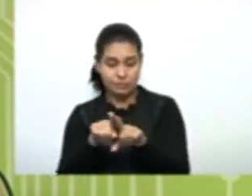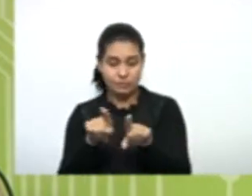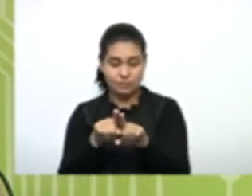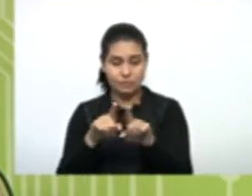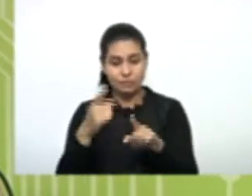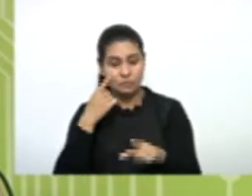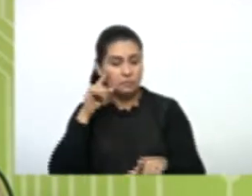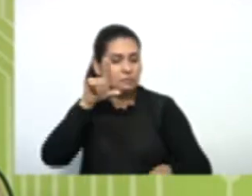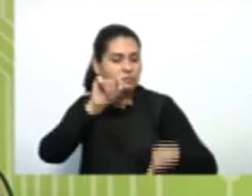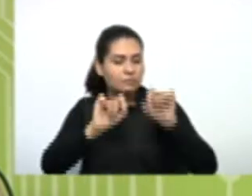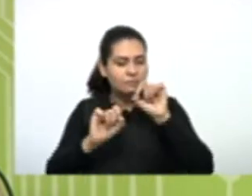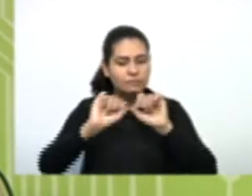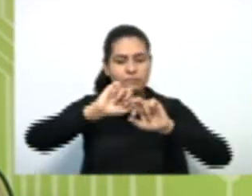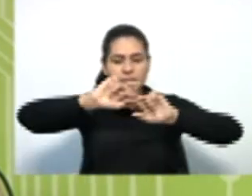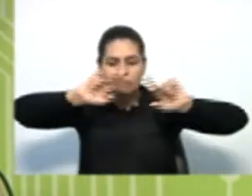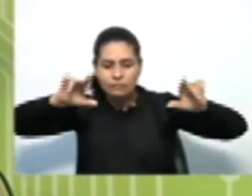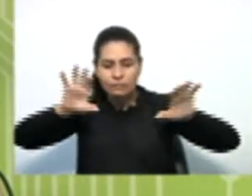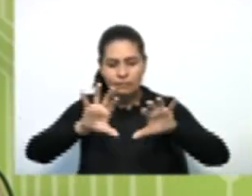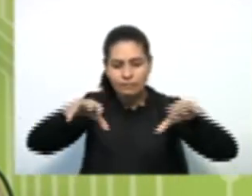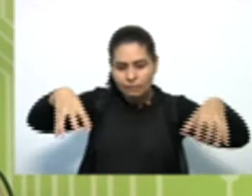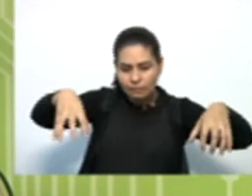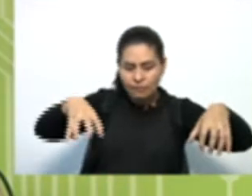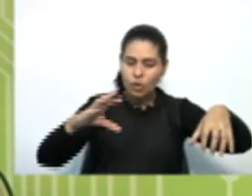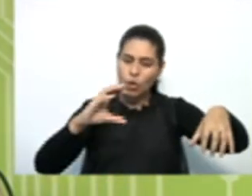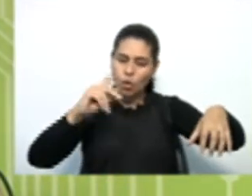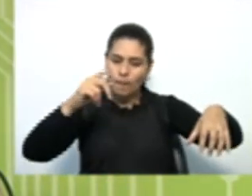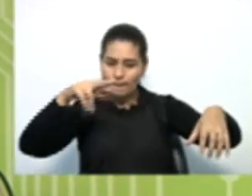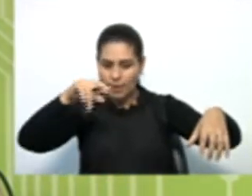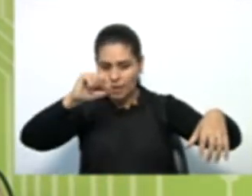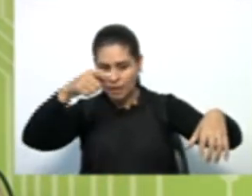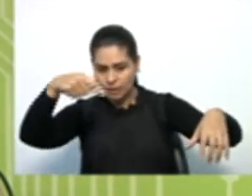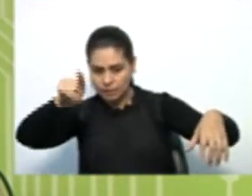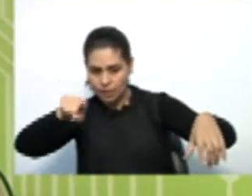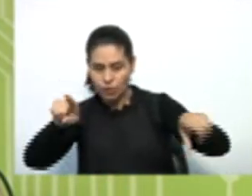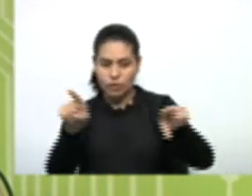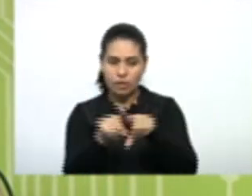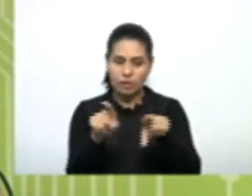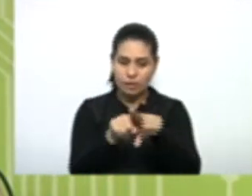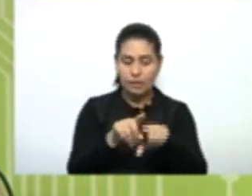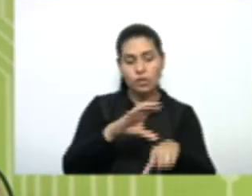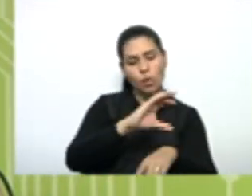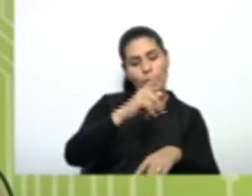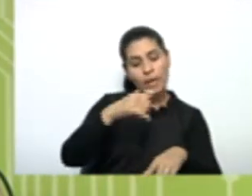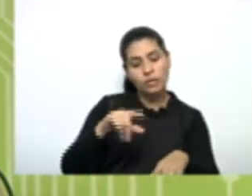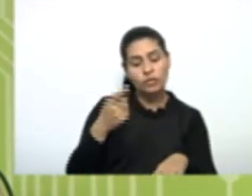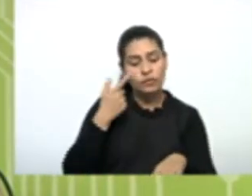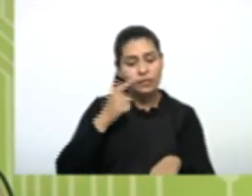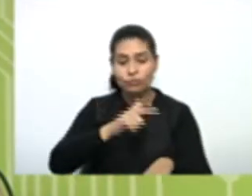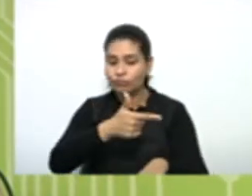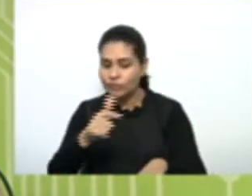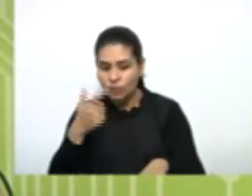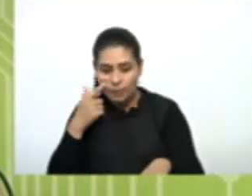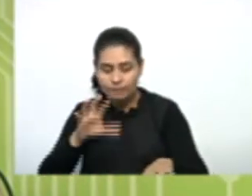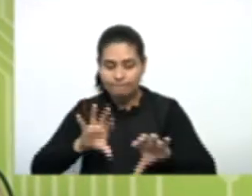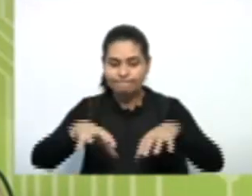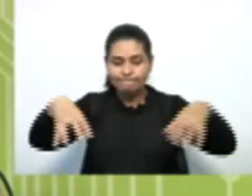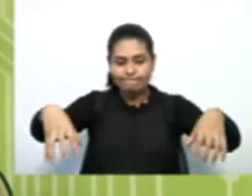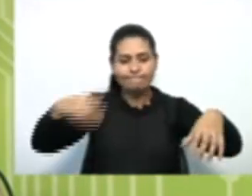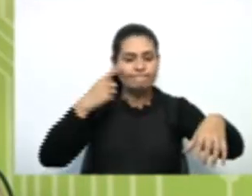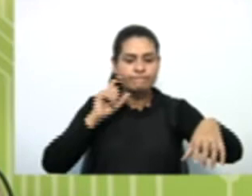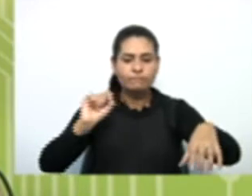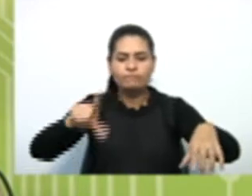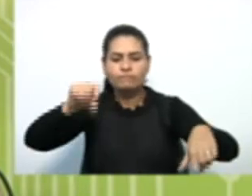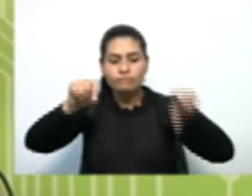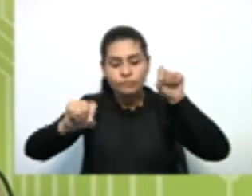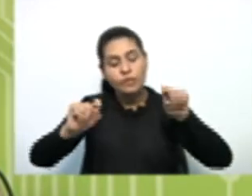tentar definir a diferença entre uma cooperação cooperativa e uma operação não cooperativa. Vamos também definir conceitos